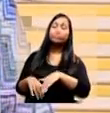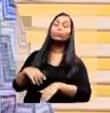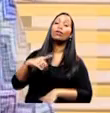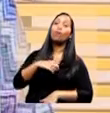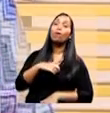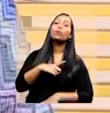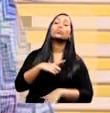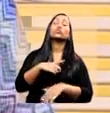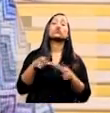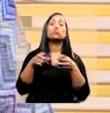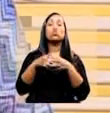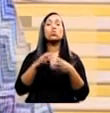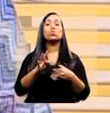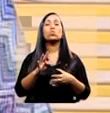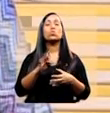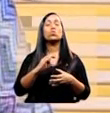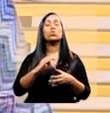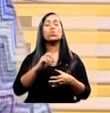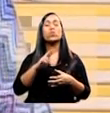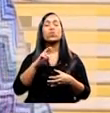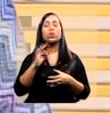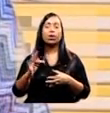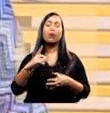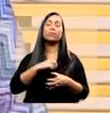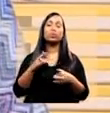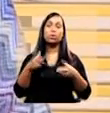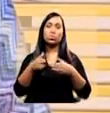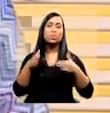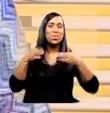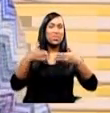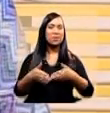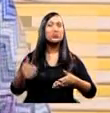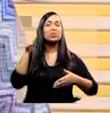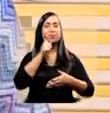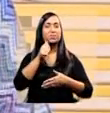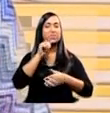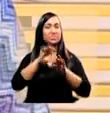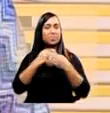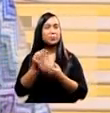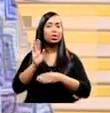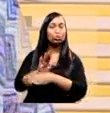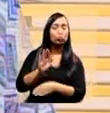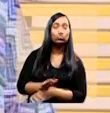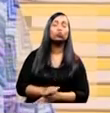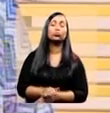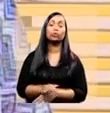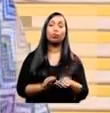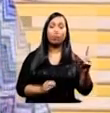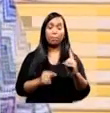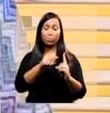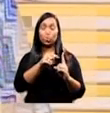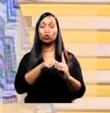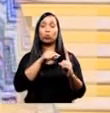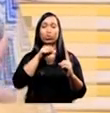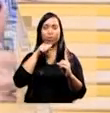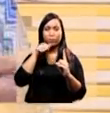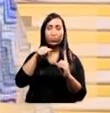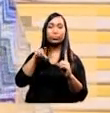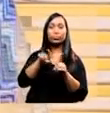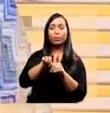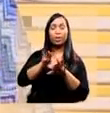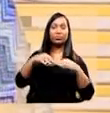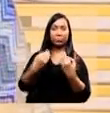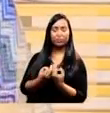profissionais num programa que é o CRAF, né? Centro de Referência e Assistência à Família, que atende o agressor e